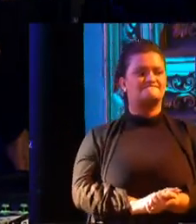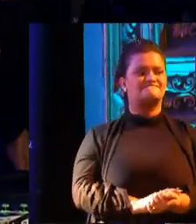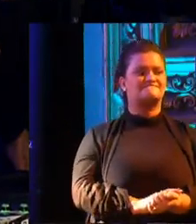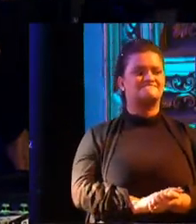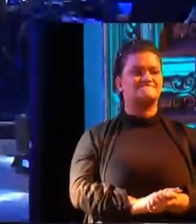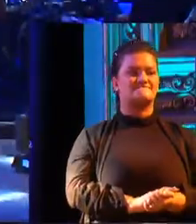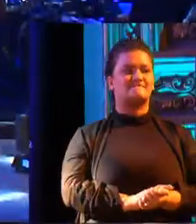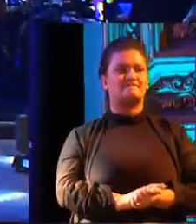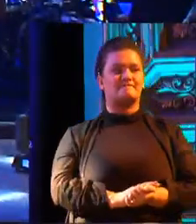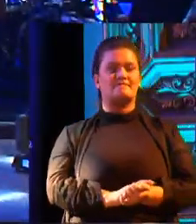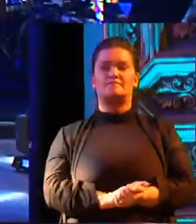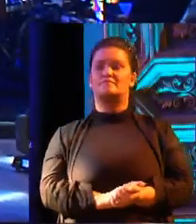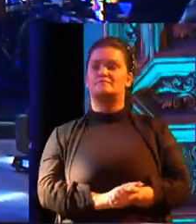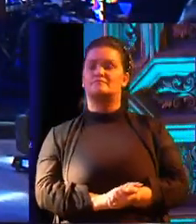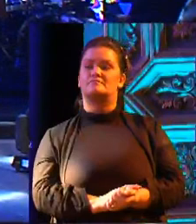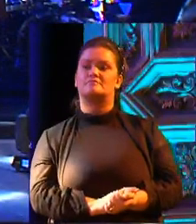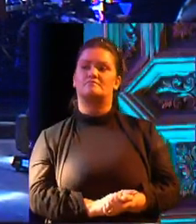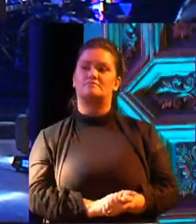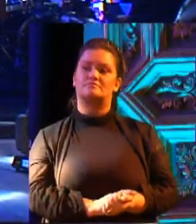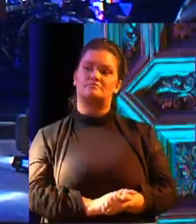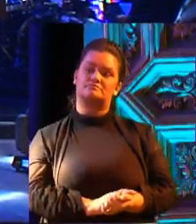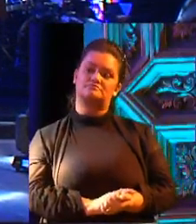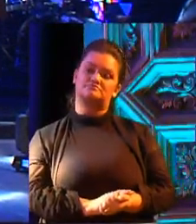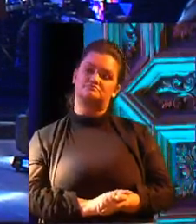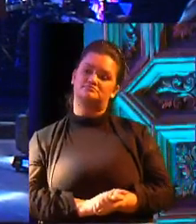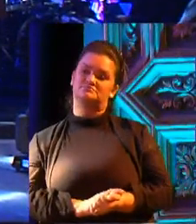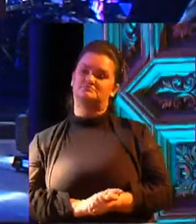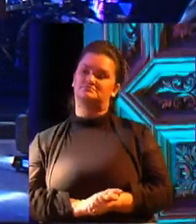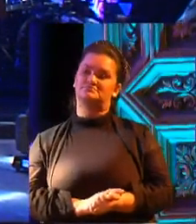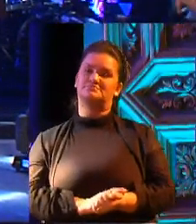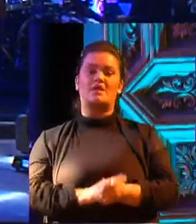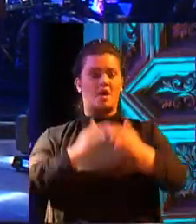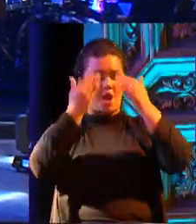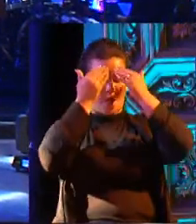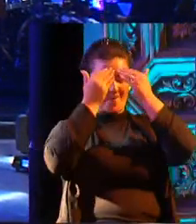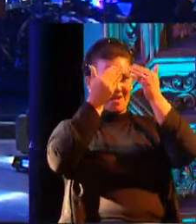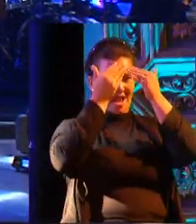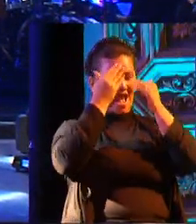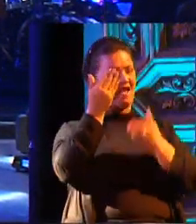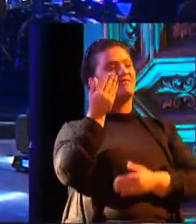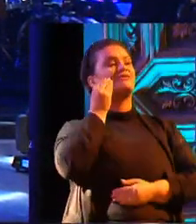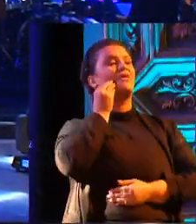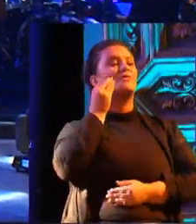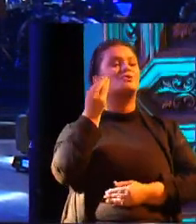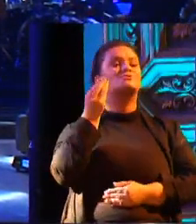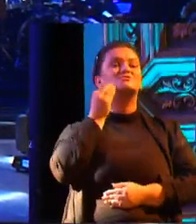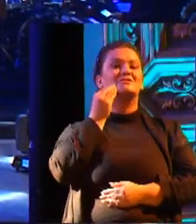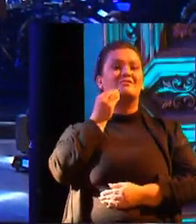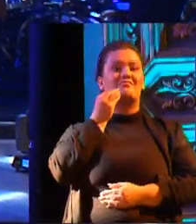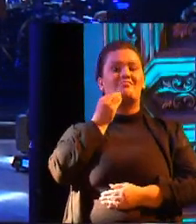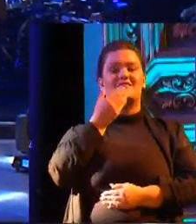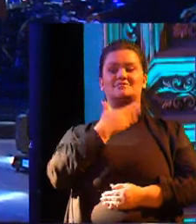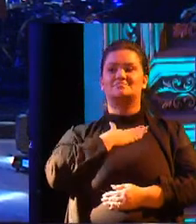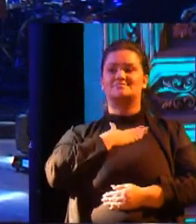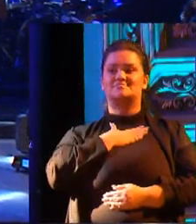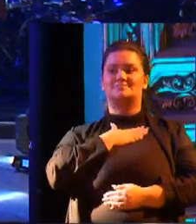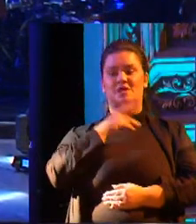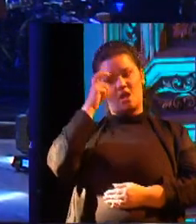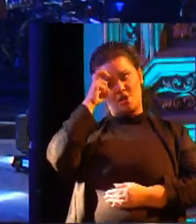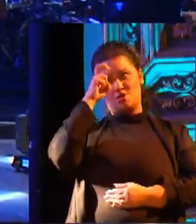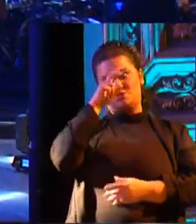Obrigado, gente. E obrigada por dar essa oportunidade para a gente, para a cultura